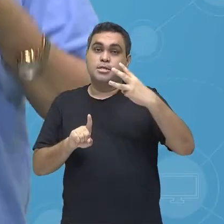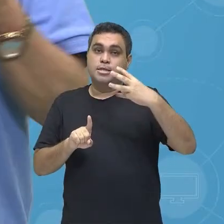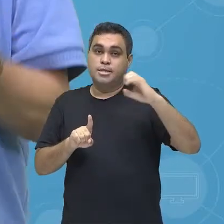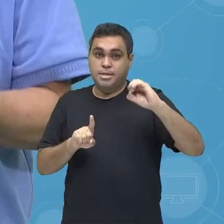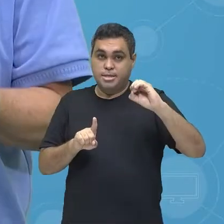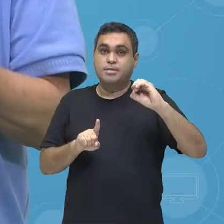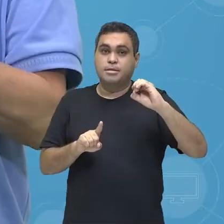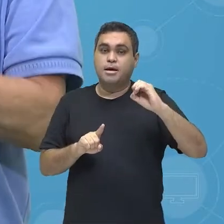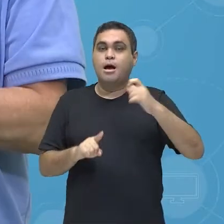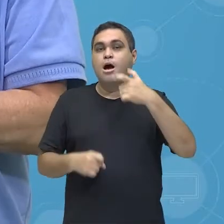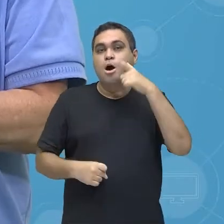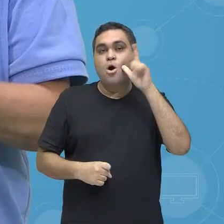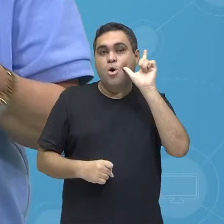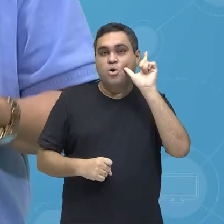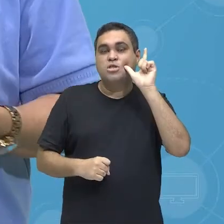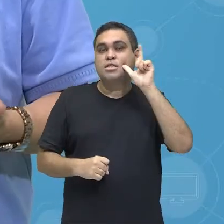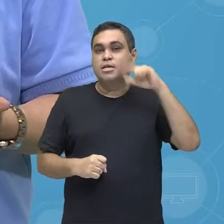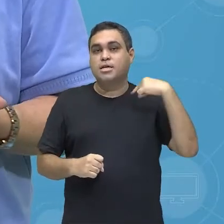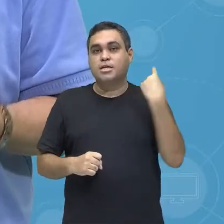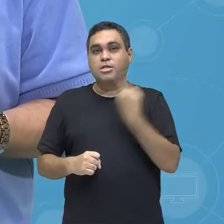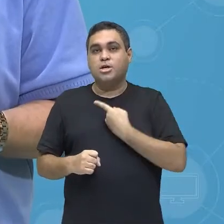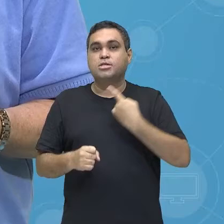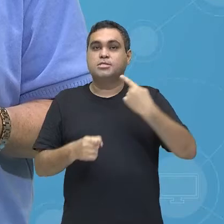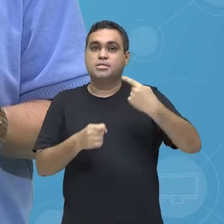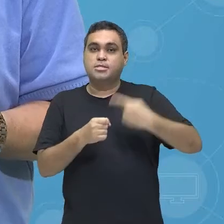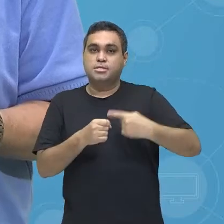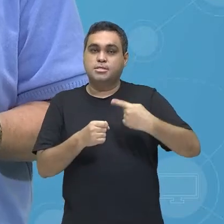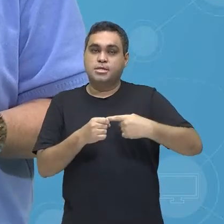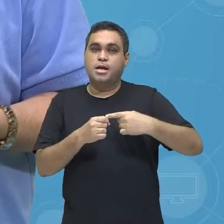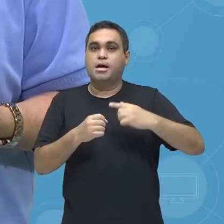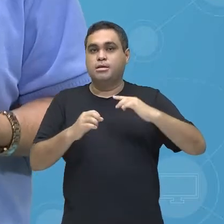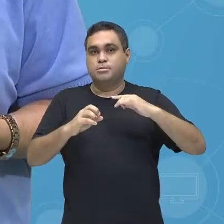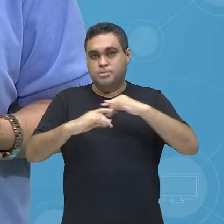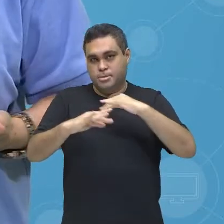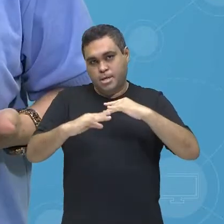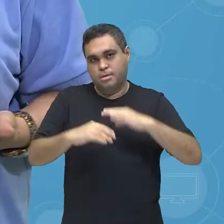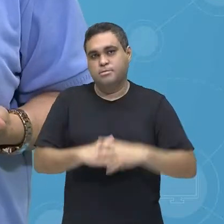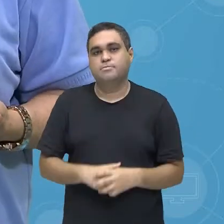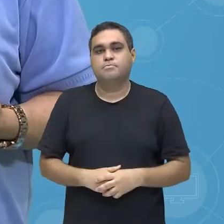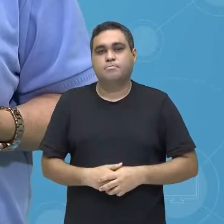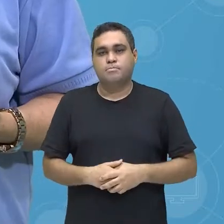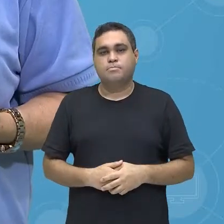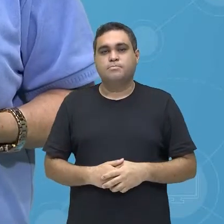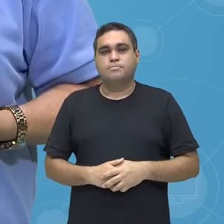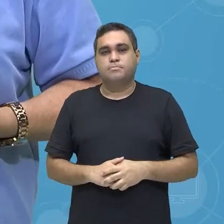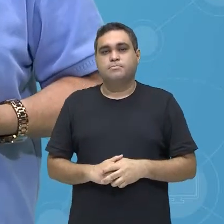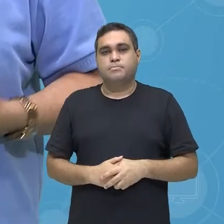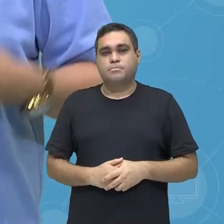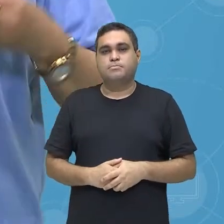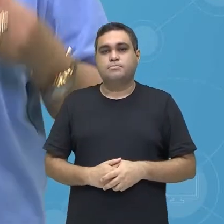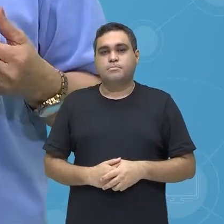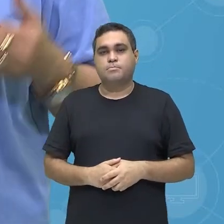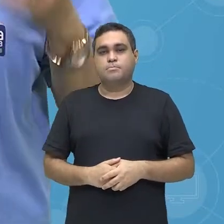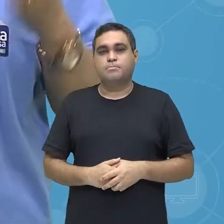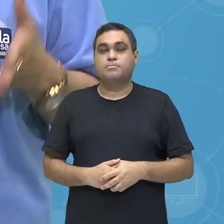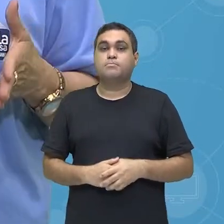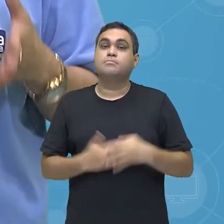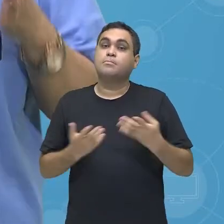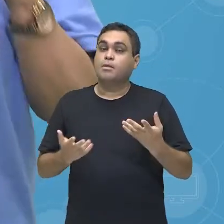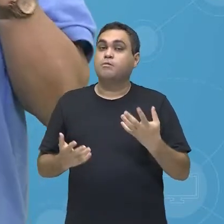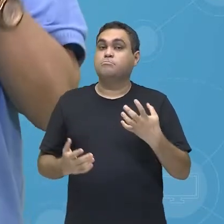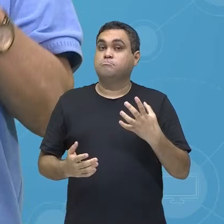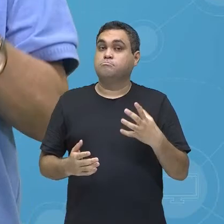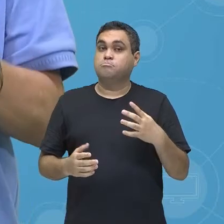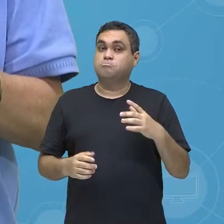Celsius, né? Ontem e em nossa cidade. Faz 30 graus ontem em nossa cidade. Ou seja, o verbo